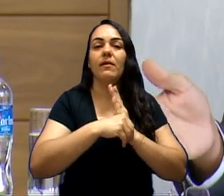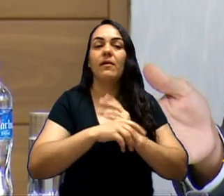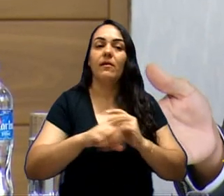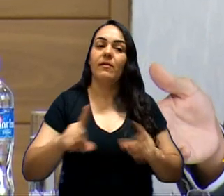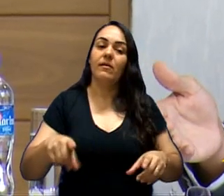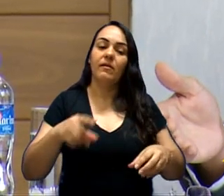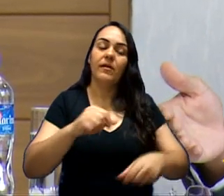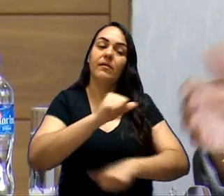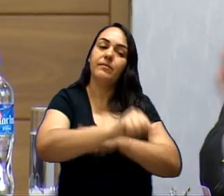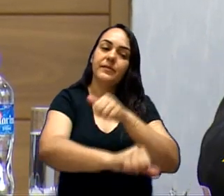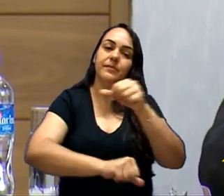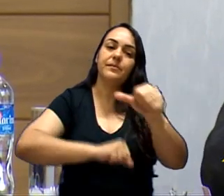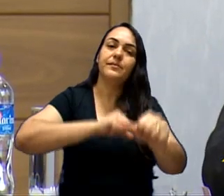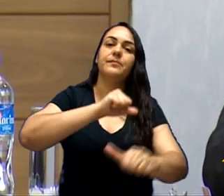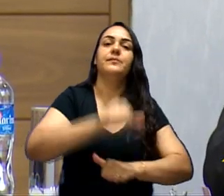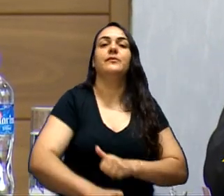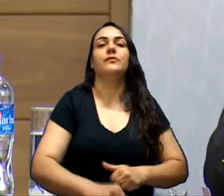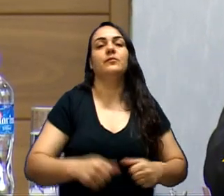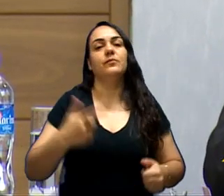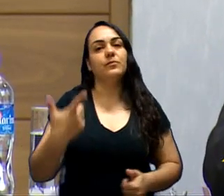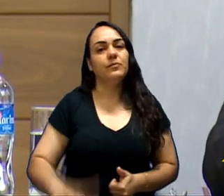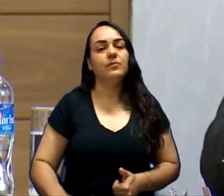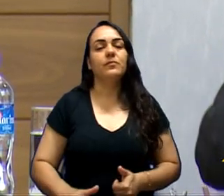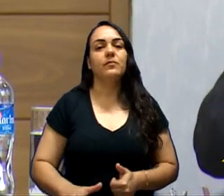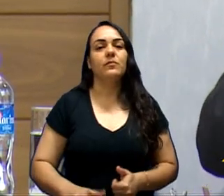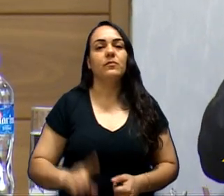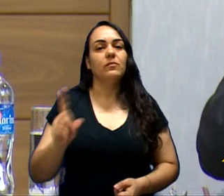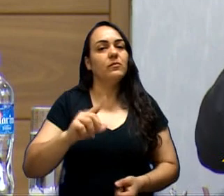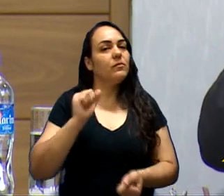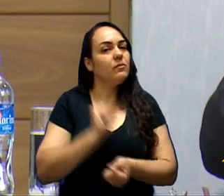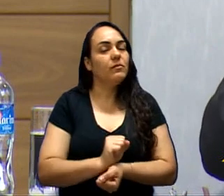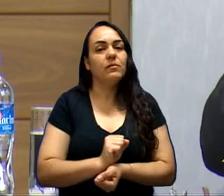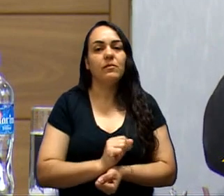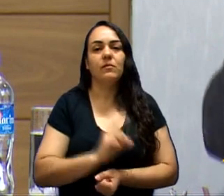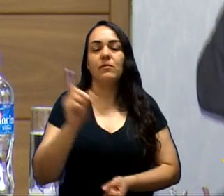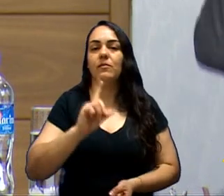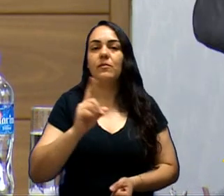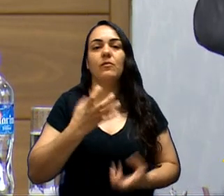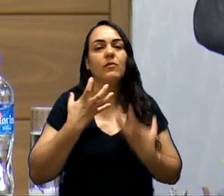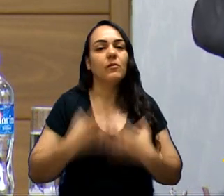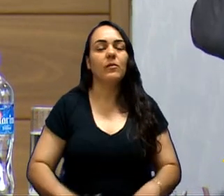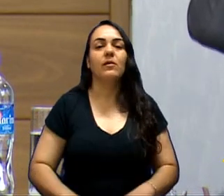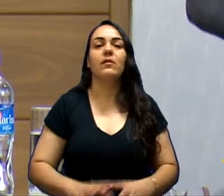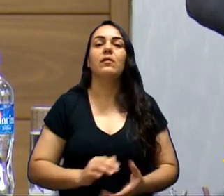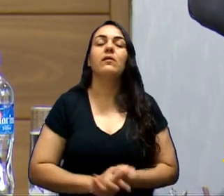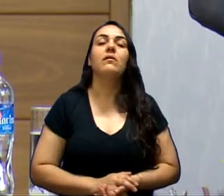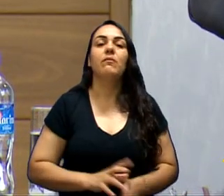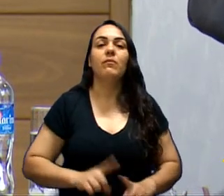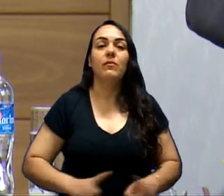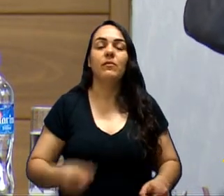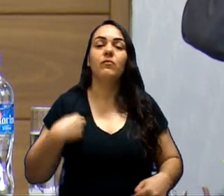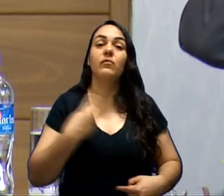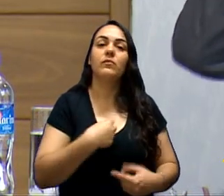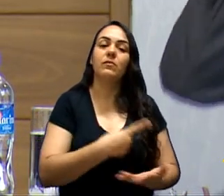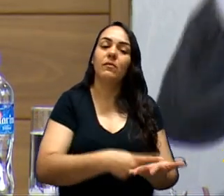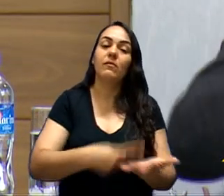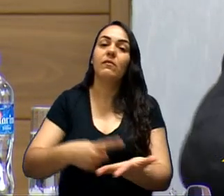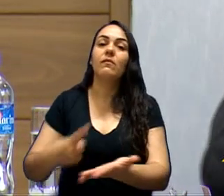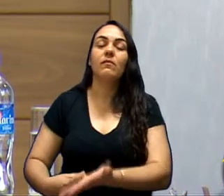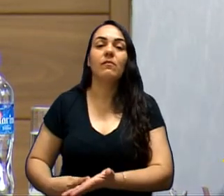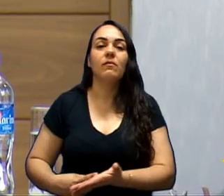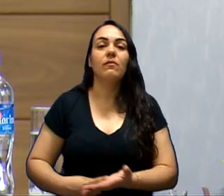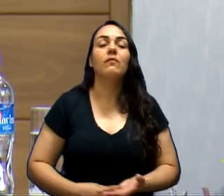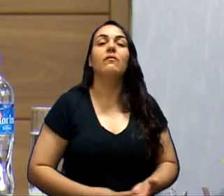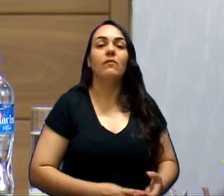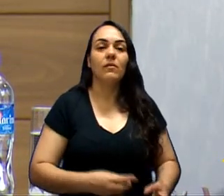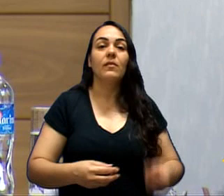que tudo naufrague. Para. Não vai ser admitido aqui. Então, já estamos convidando